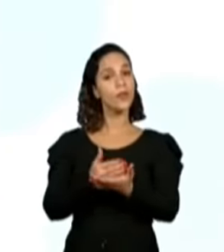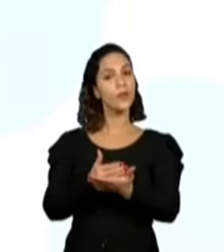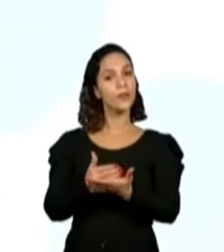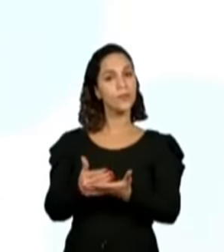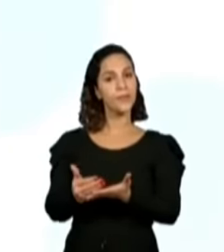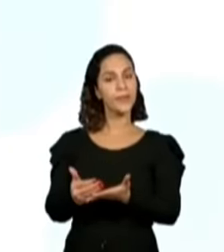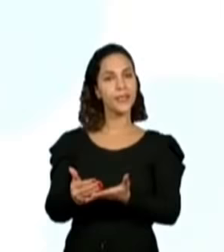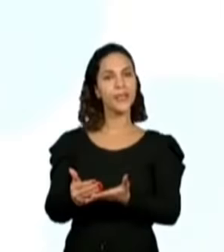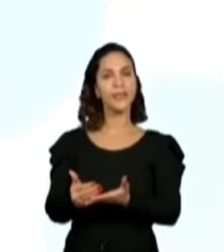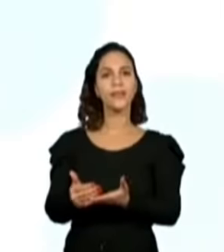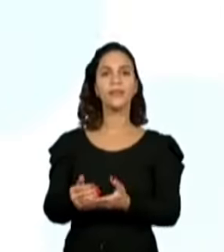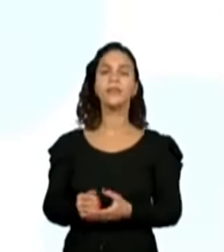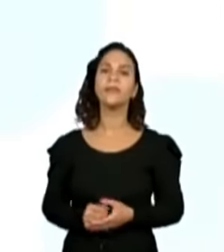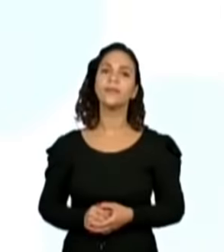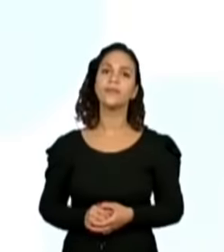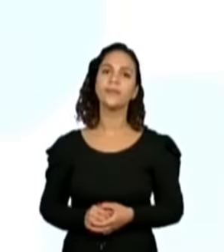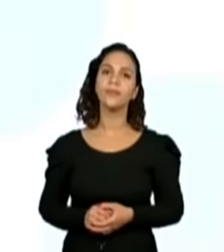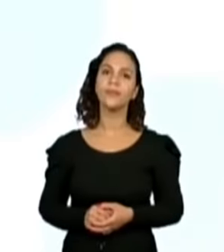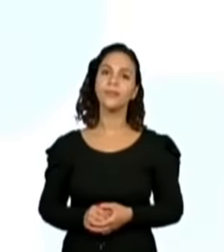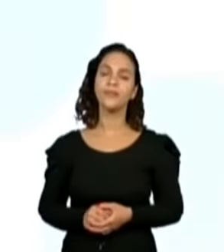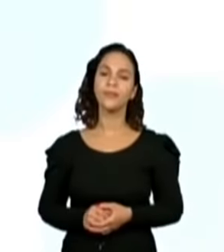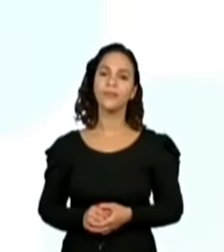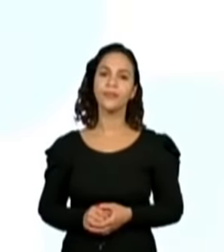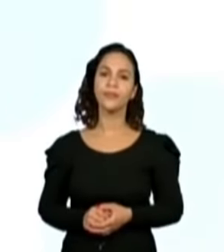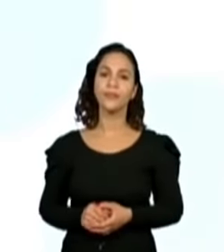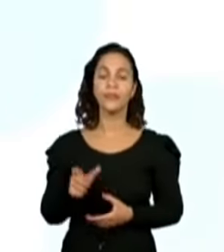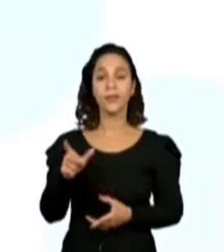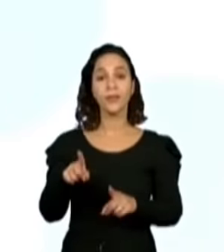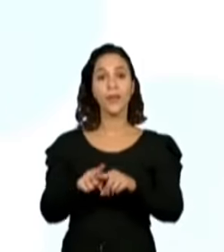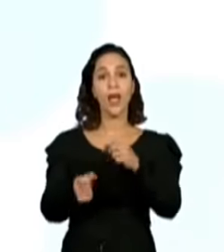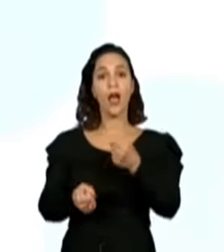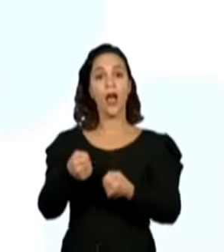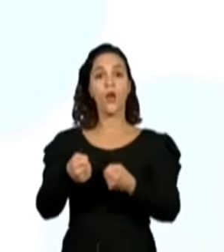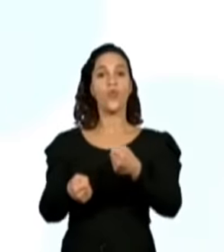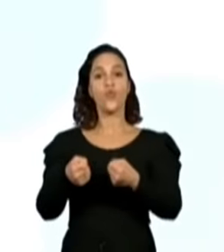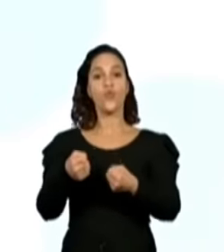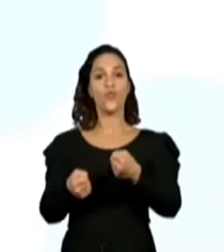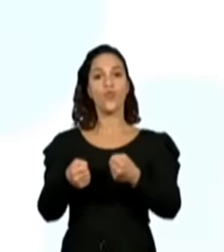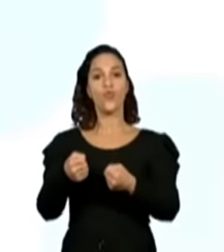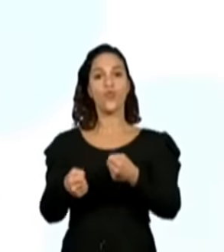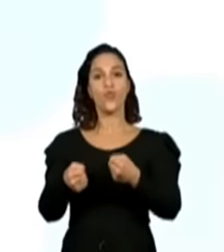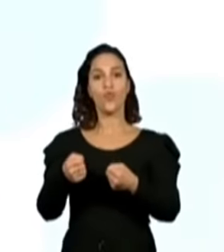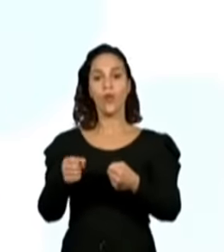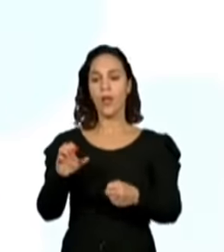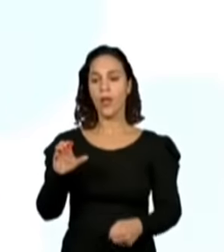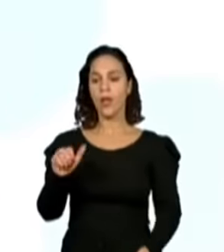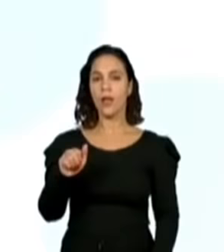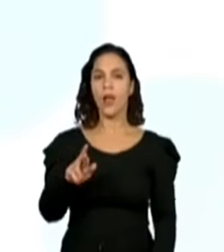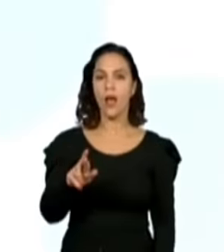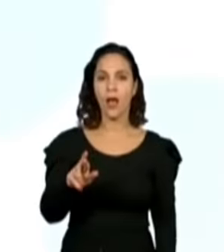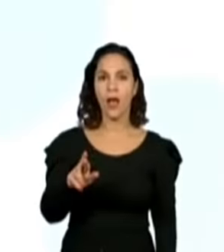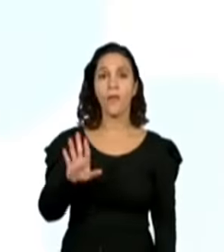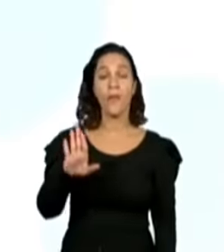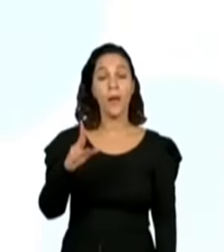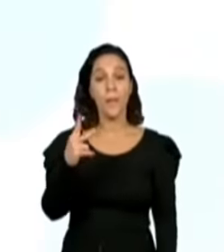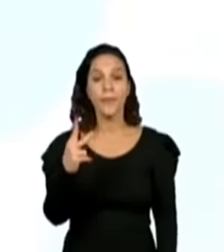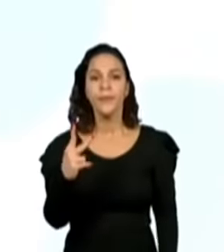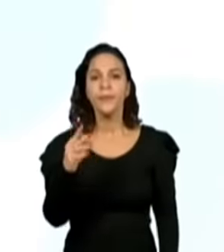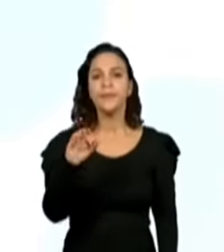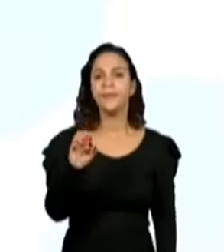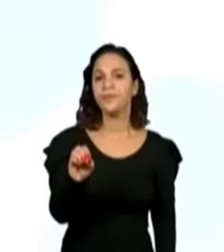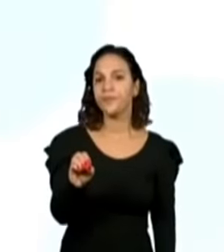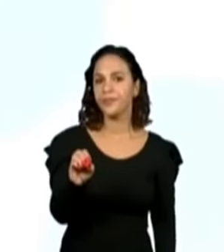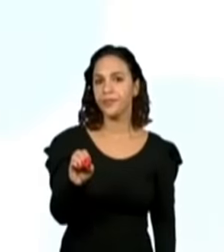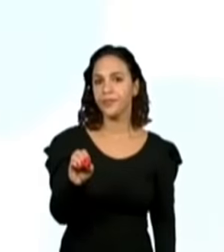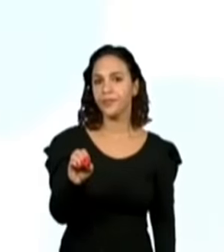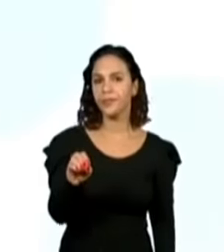Opa! Também começa a escrever a palavra carro, não é? Sim. Começa ali o car. Mas é metacarpo. O.